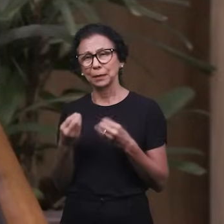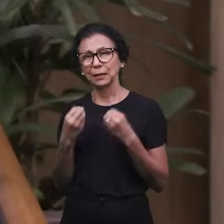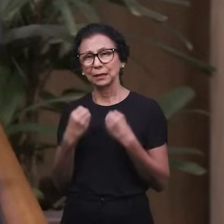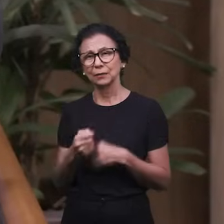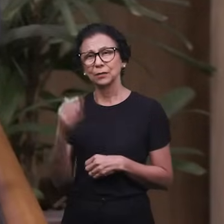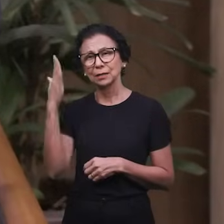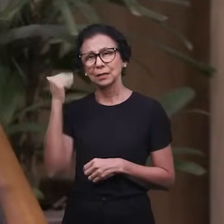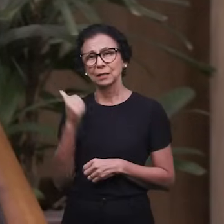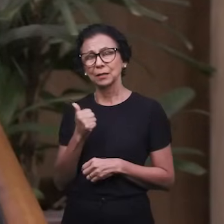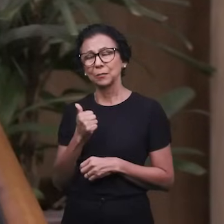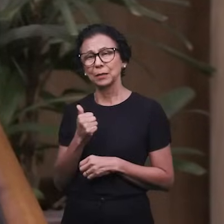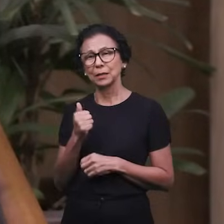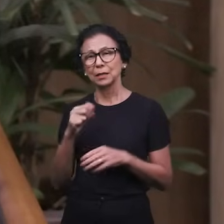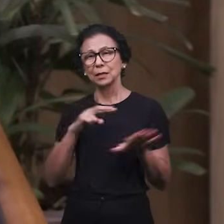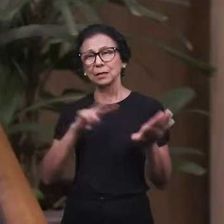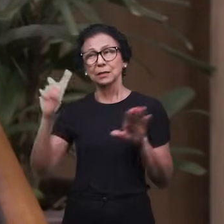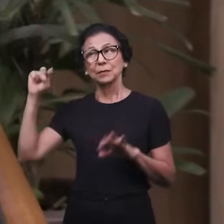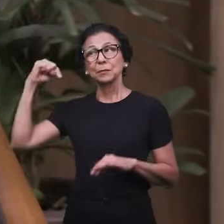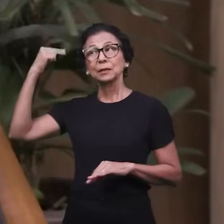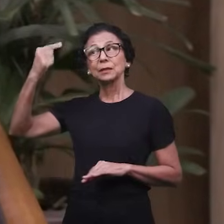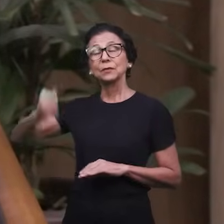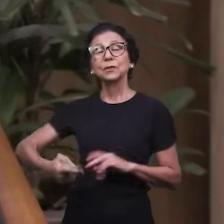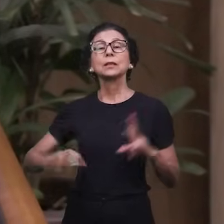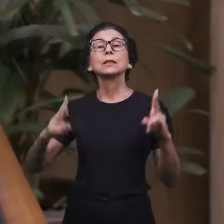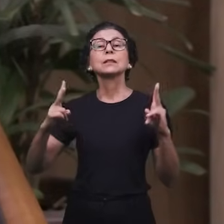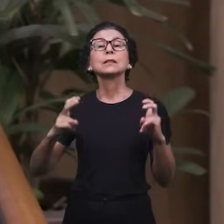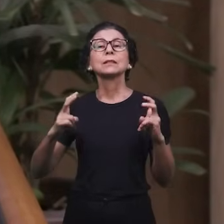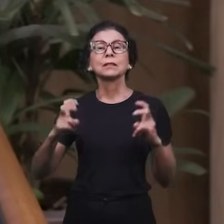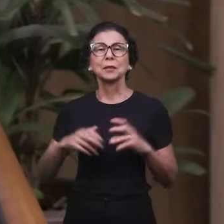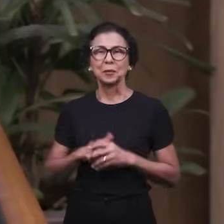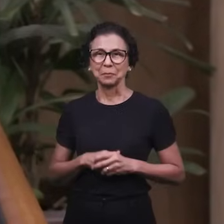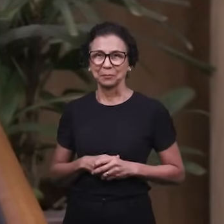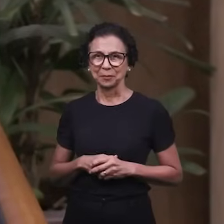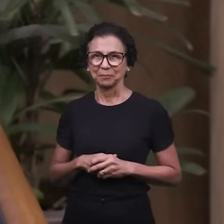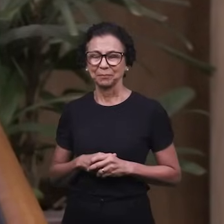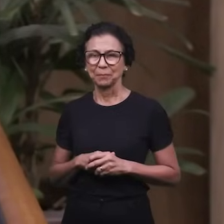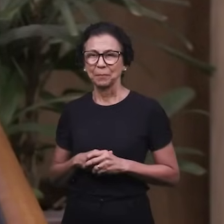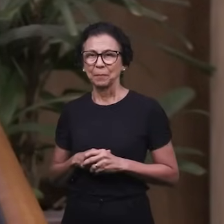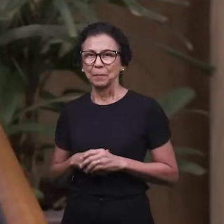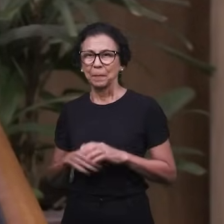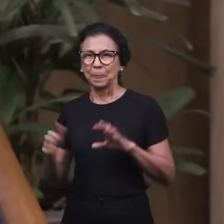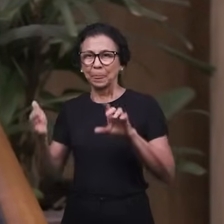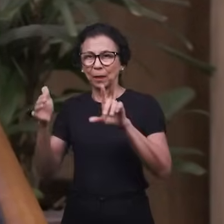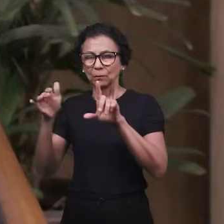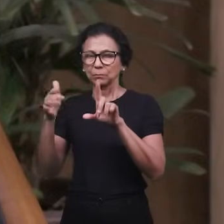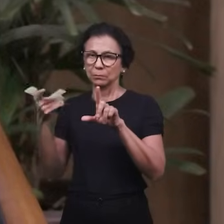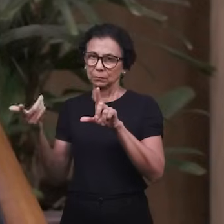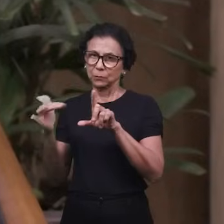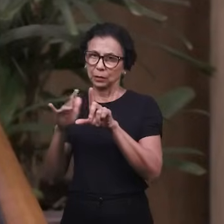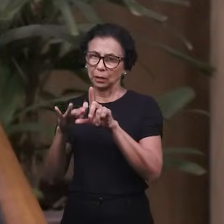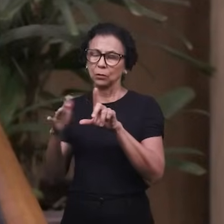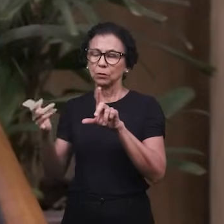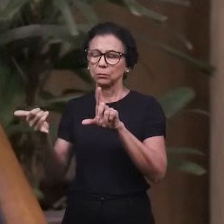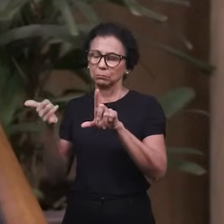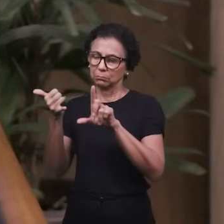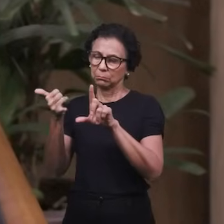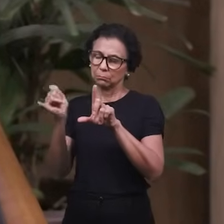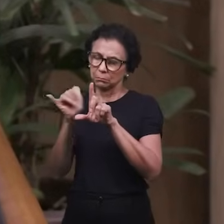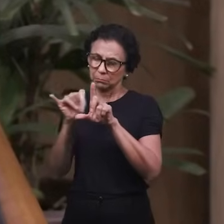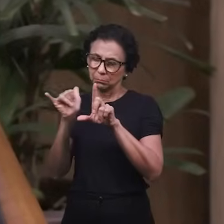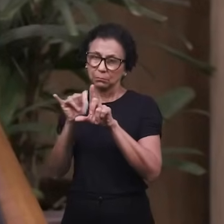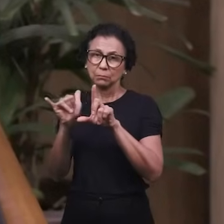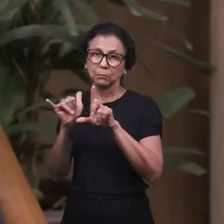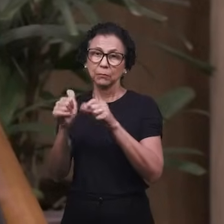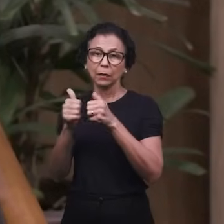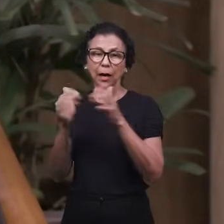do programa da semana que vem. E para você, ao abrir o WhatsApp, aponta a câmera do celular, vai abrir o WhatsApp ali. Na hora que você